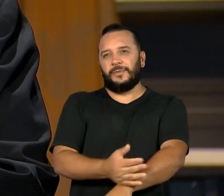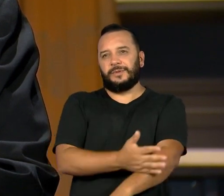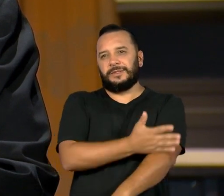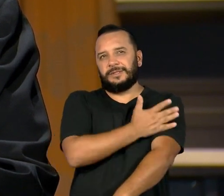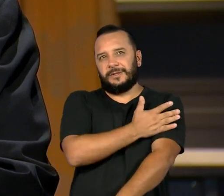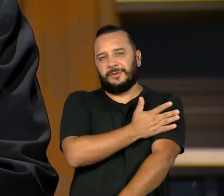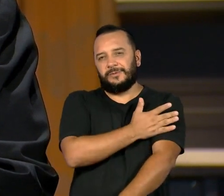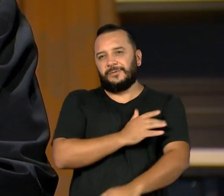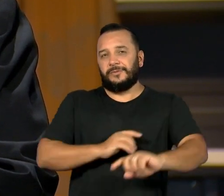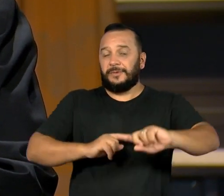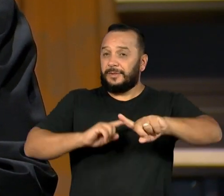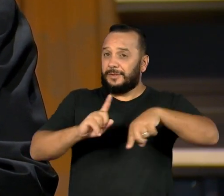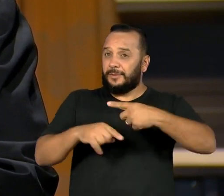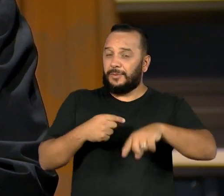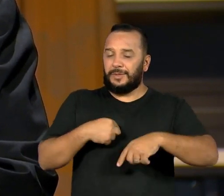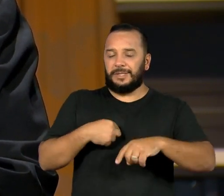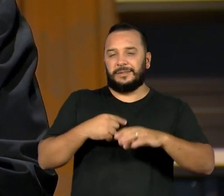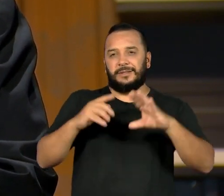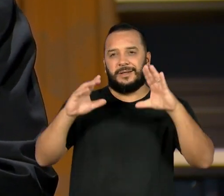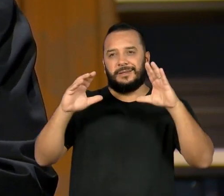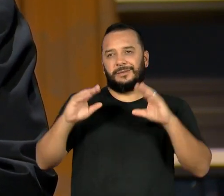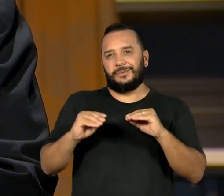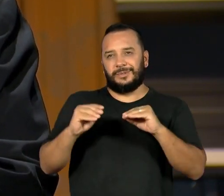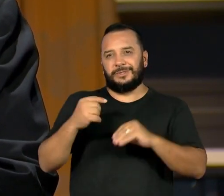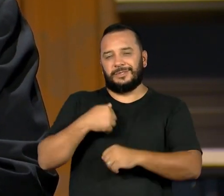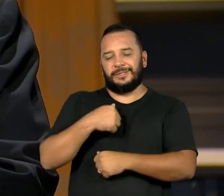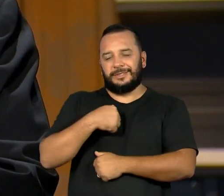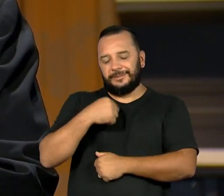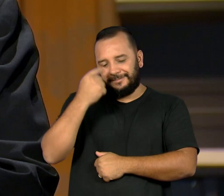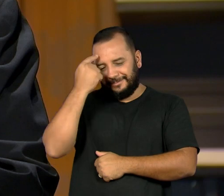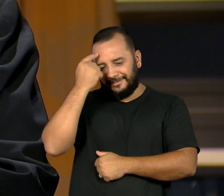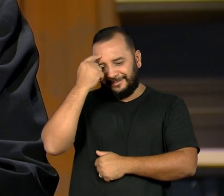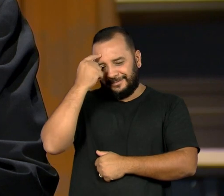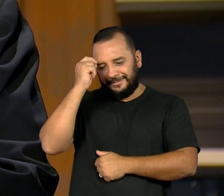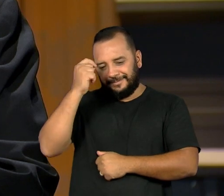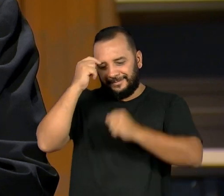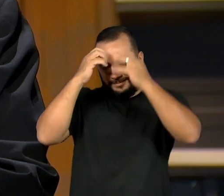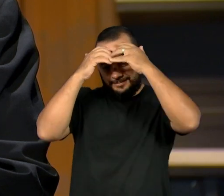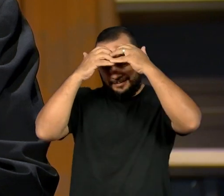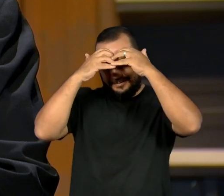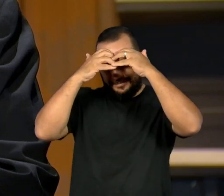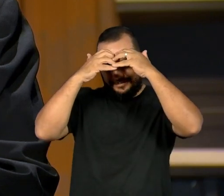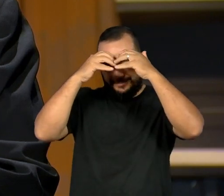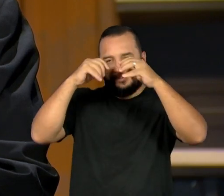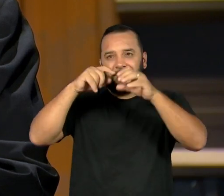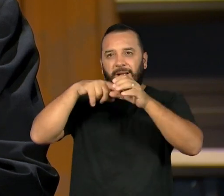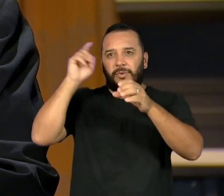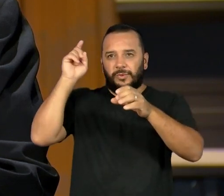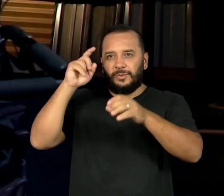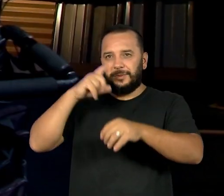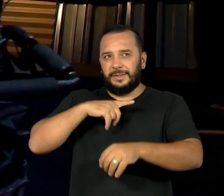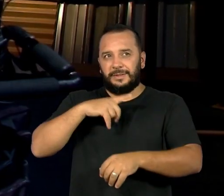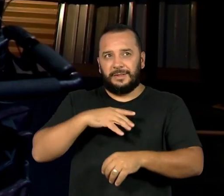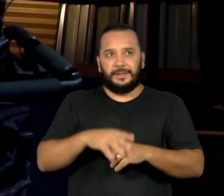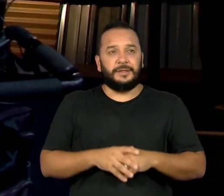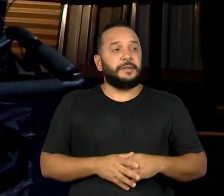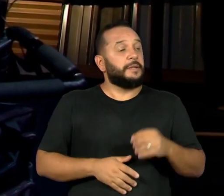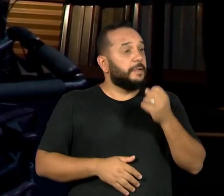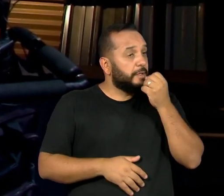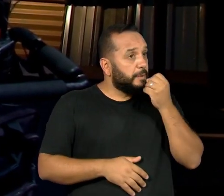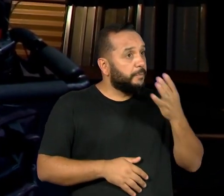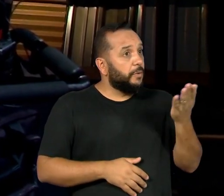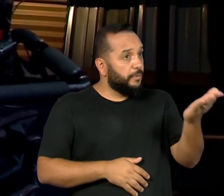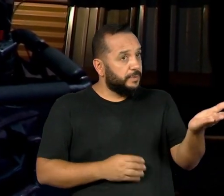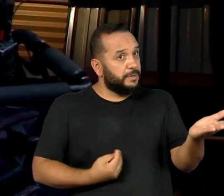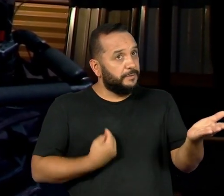final do dia é o que vai permitir a autonomia do pensamento. Que bom que você veio aqui